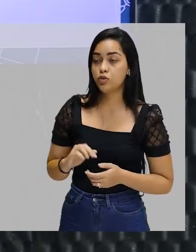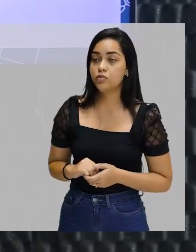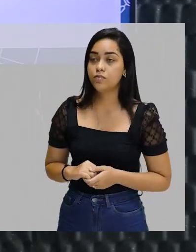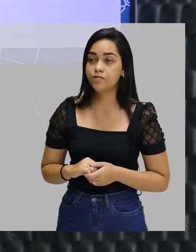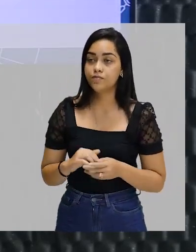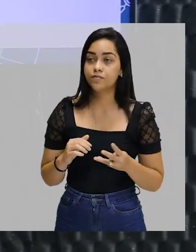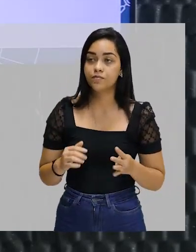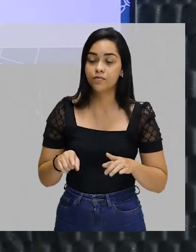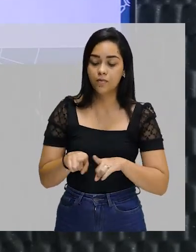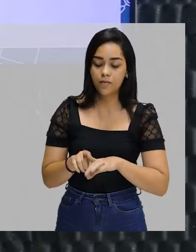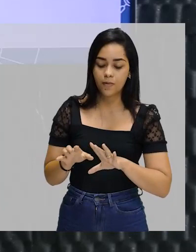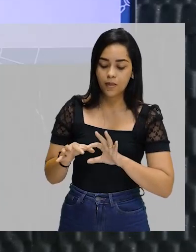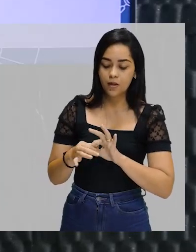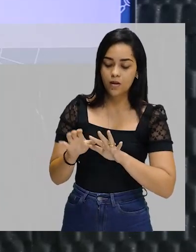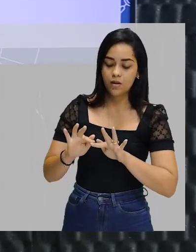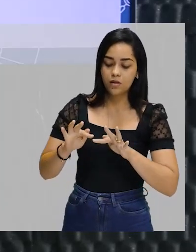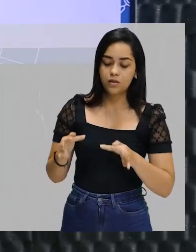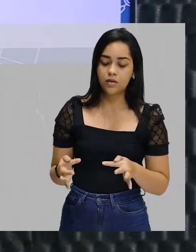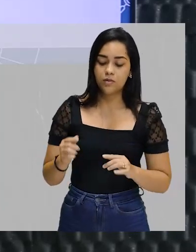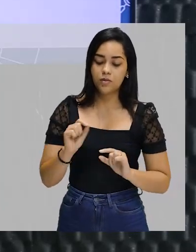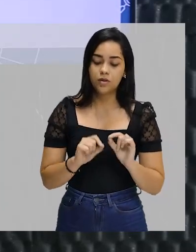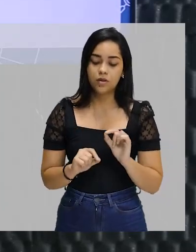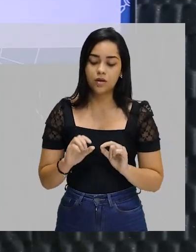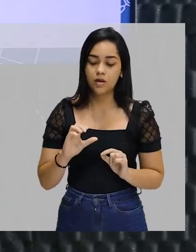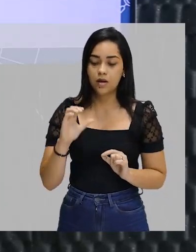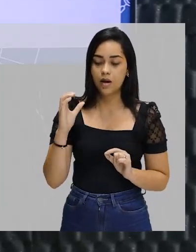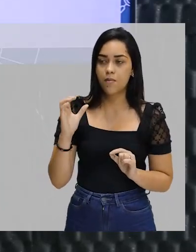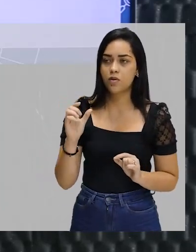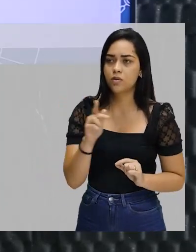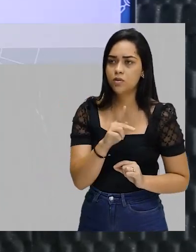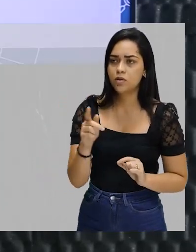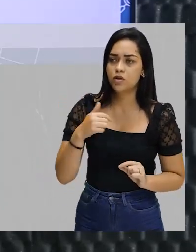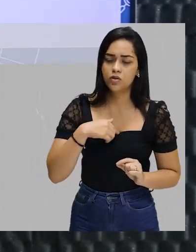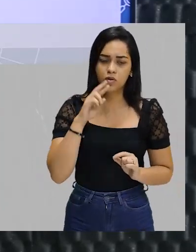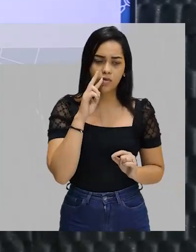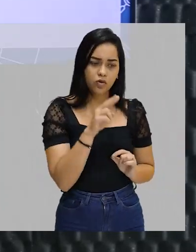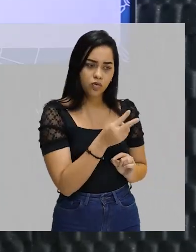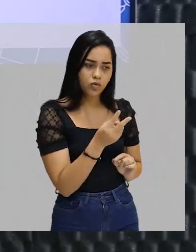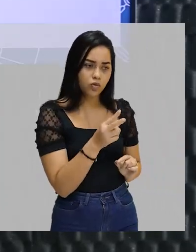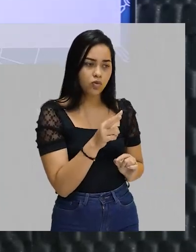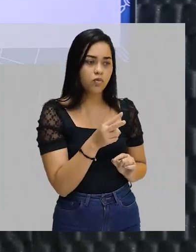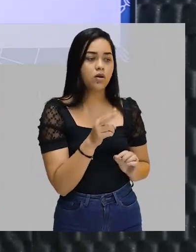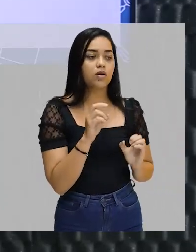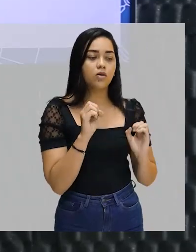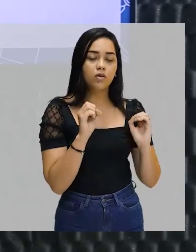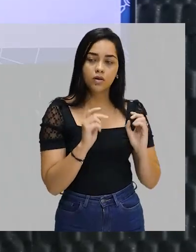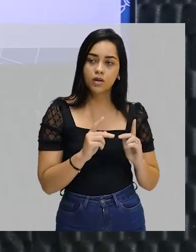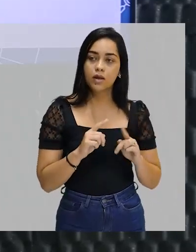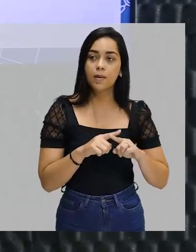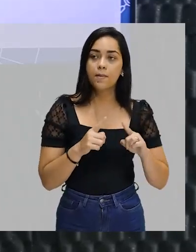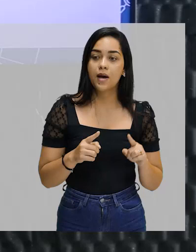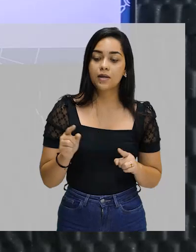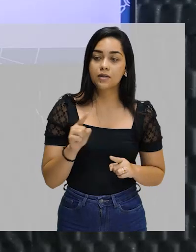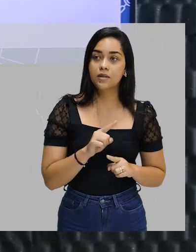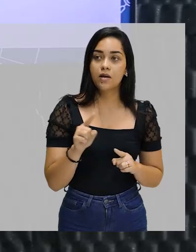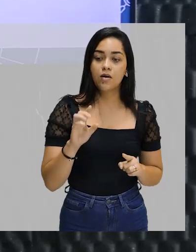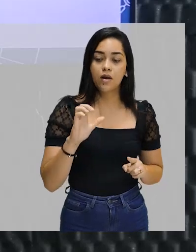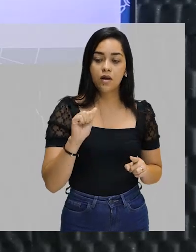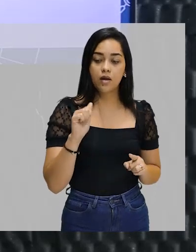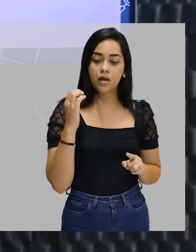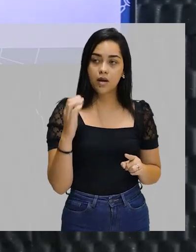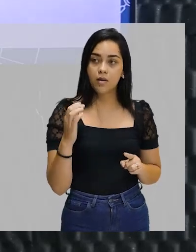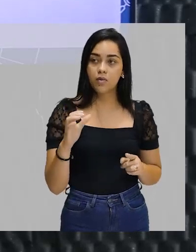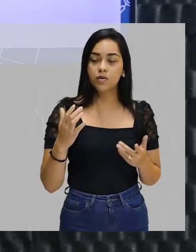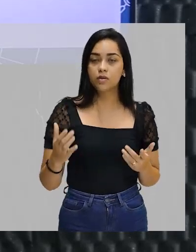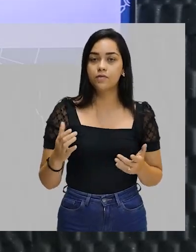Beleza? Ligações simples entre os carbonos. Professor, estou vendo uma ligação dupla. Beleza, mas não está entre carbonos,